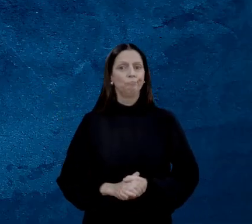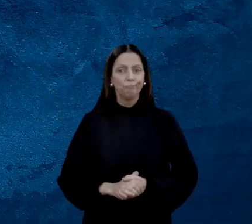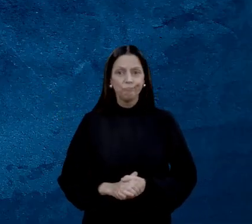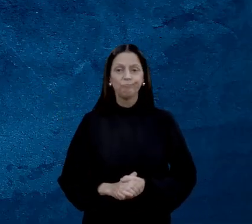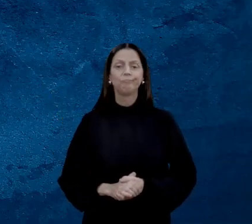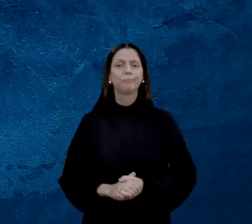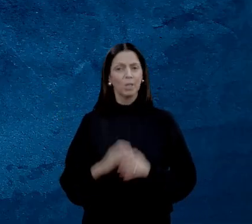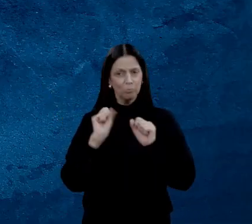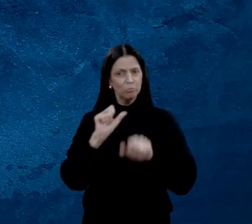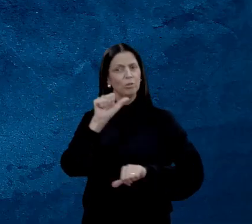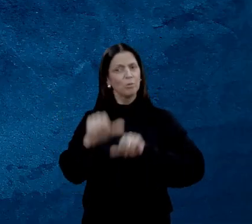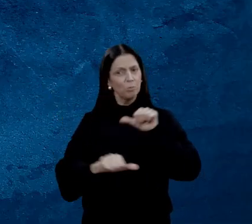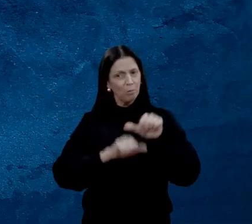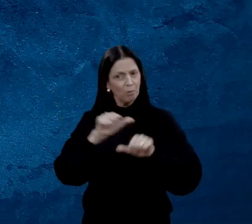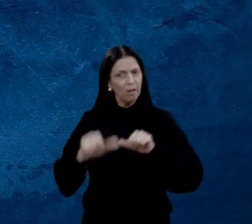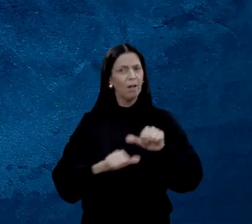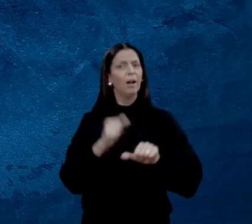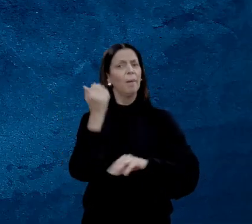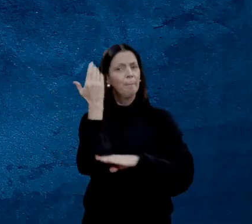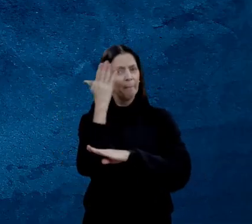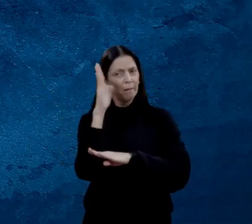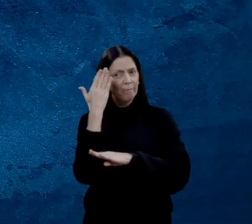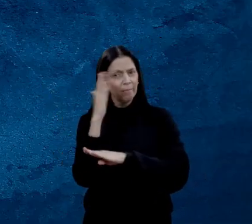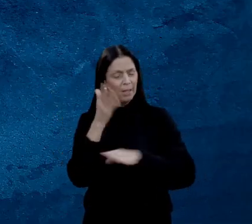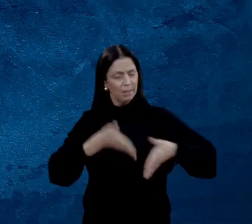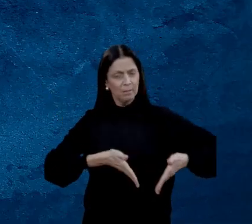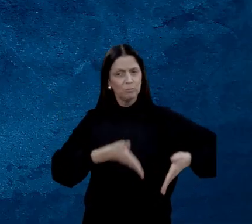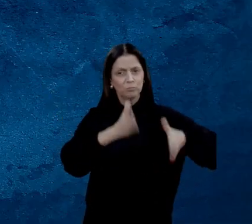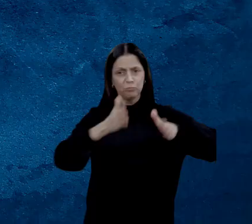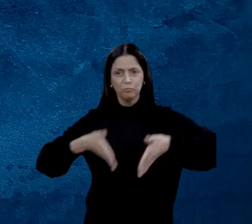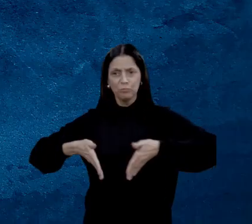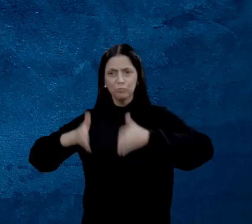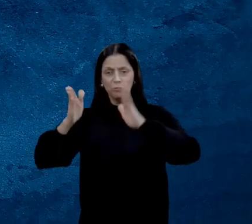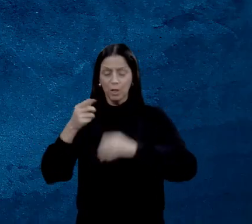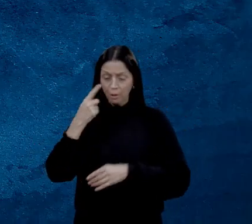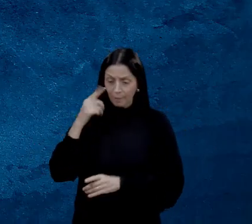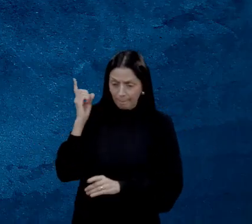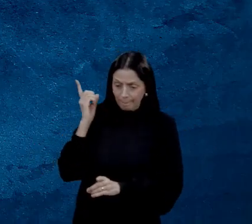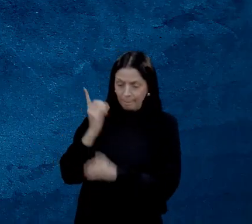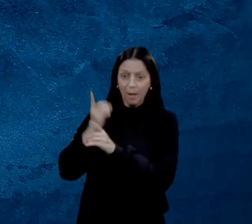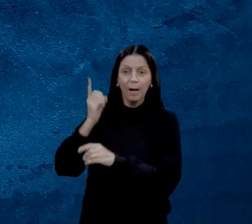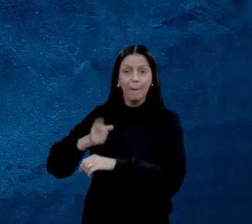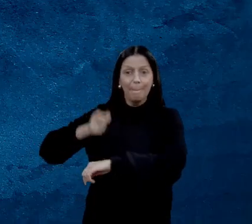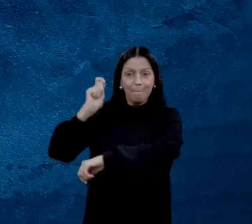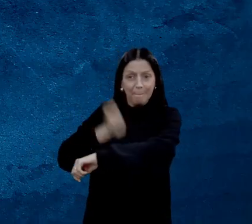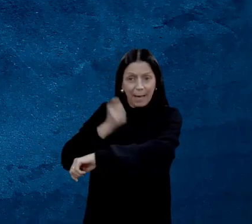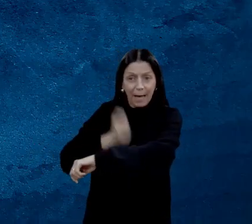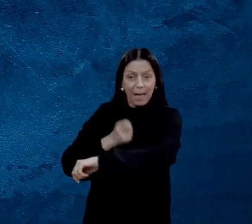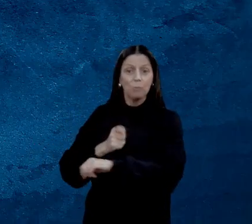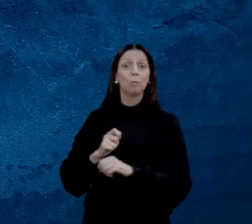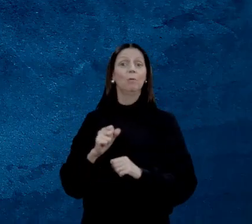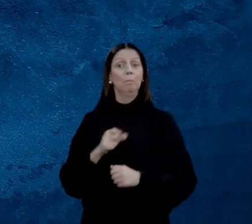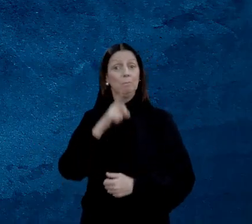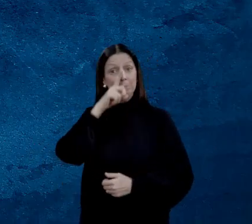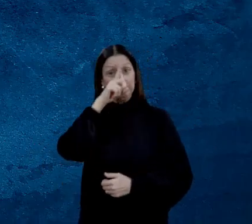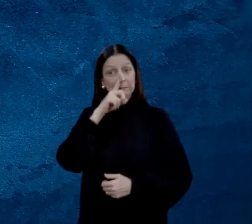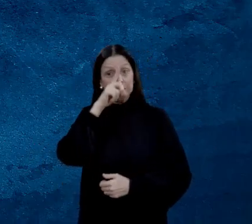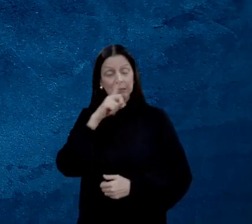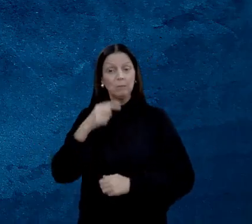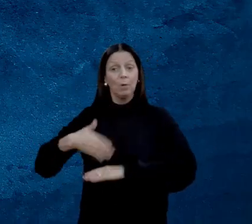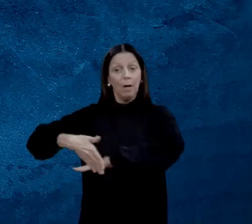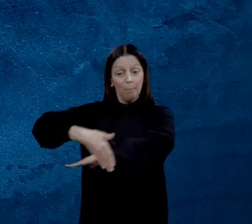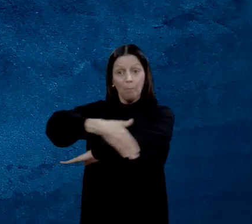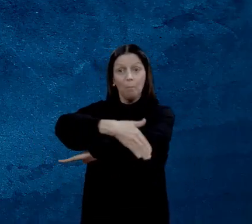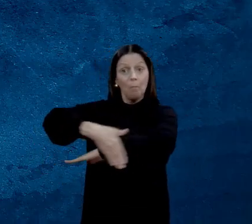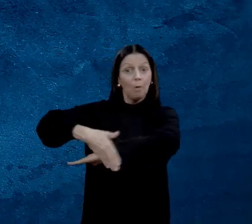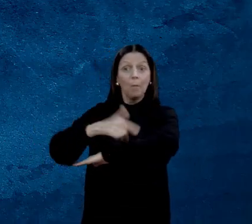Pelo menos trocar esses pranchões, essas corredeiras aqui, as pontas de prego aparecendo, tudo podre, perigo dos pedestres caírem, já não tem aquela proteção lateral, onde em alguns